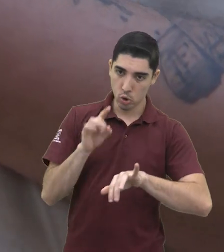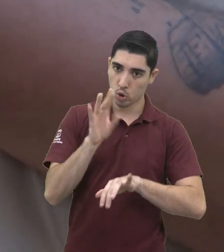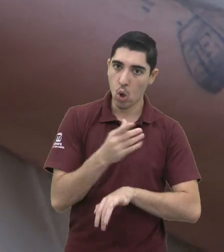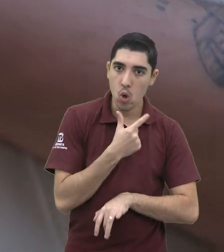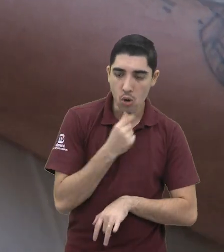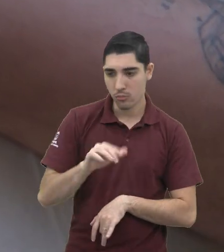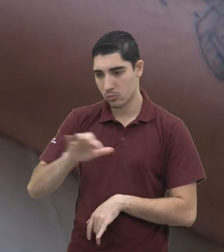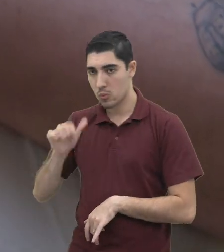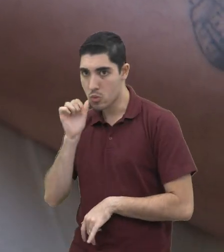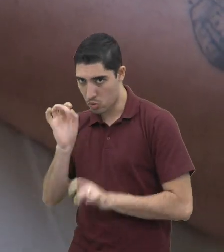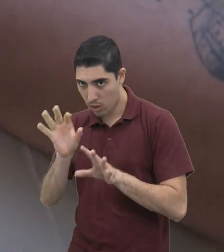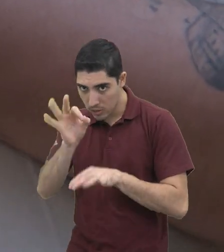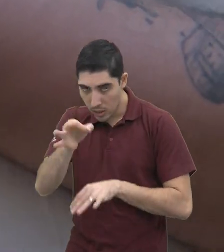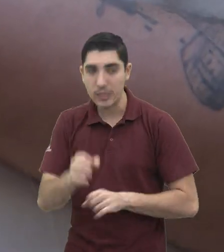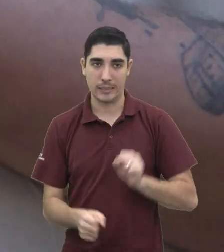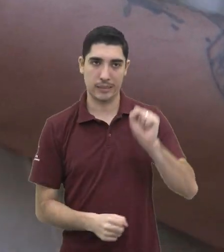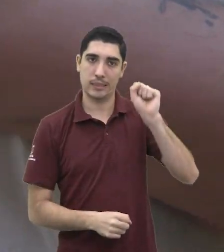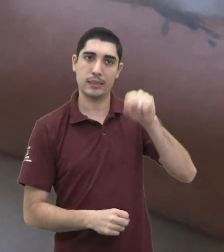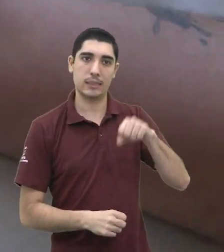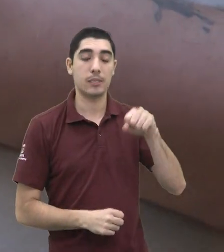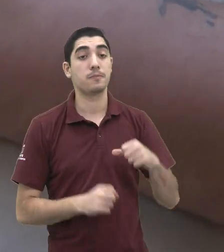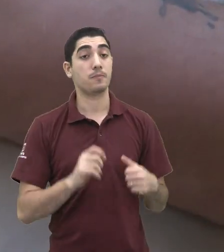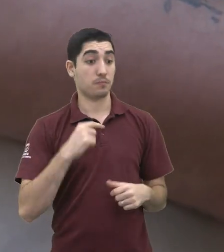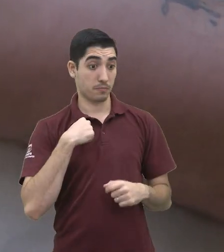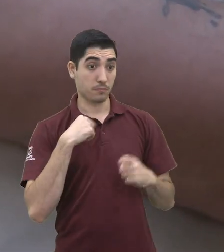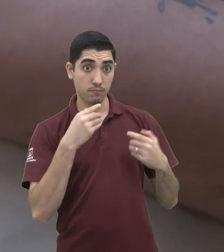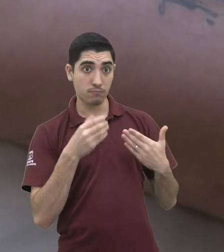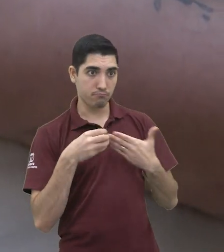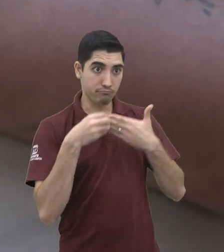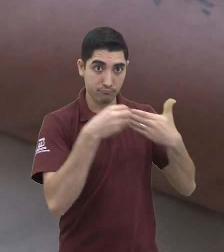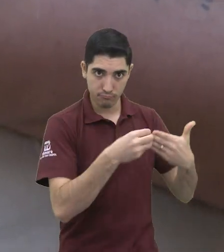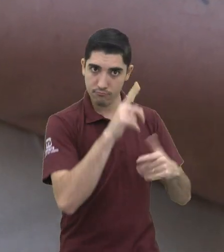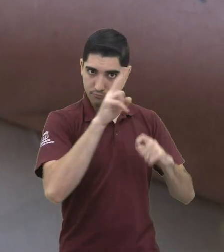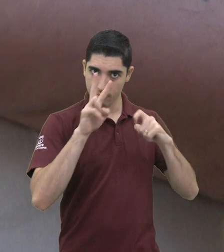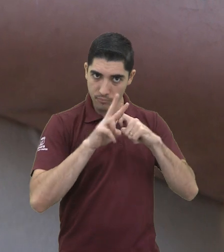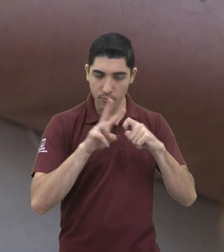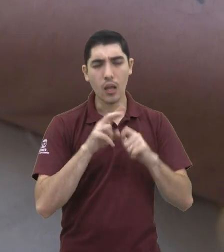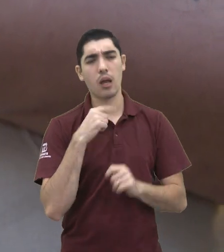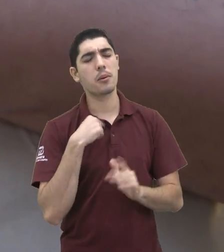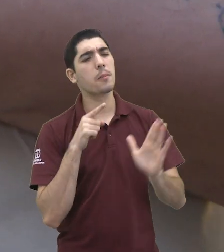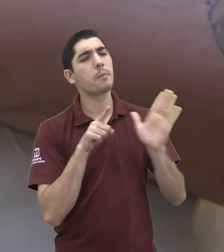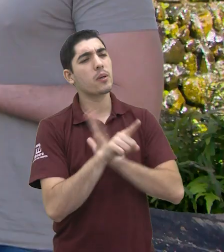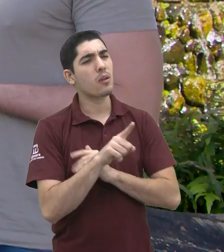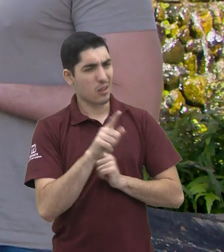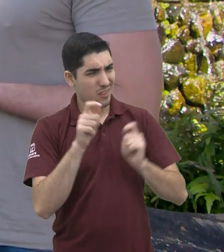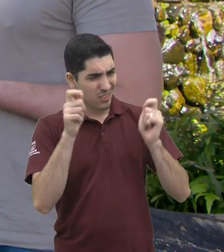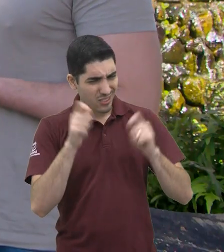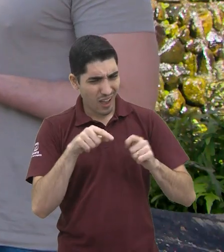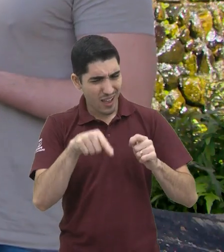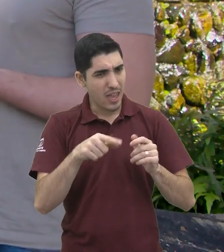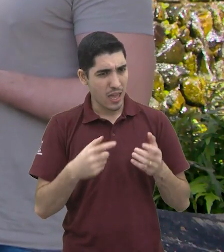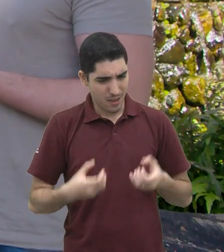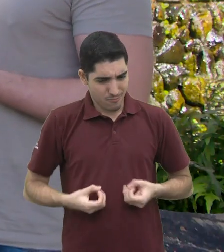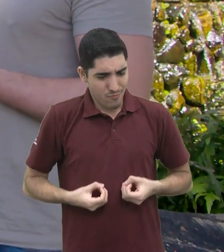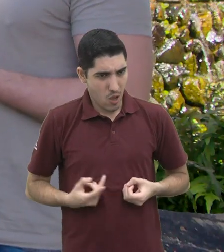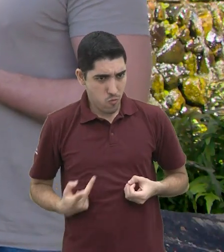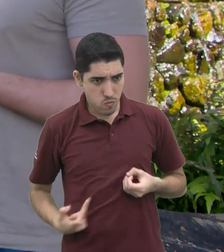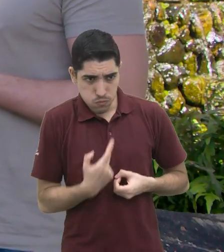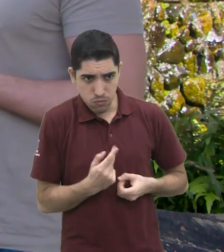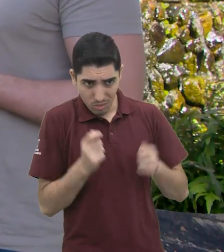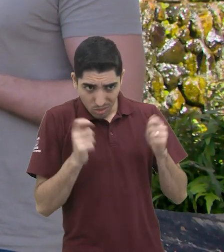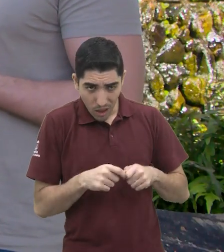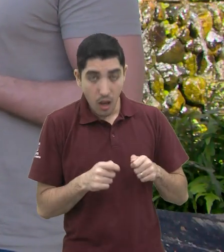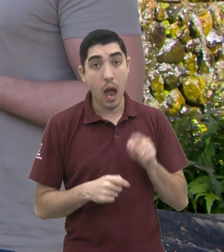terrário de macho e um terrário de fêmea. Isso. Aí, quando eu fui lá na veterinária, eu perguntei, né, tem como castrar esses